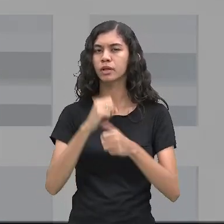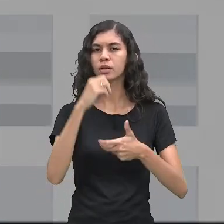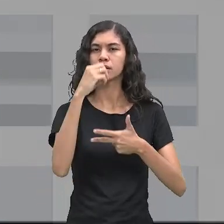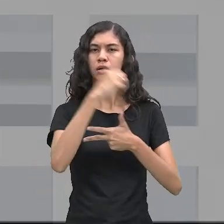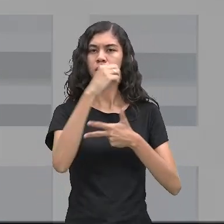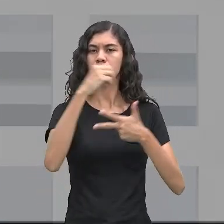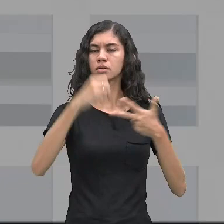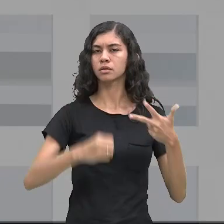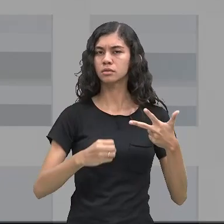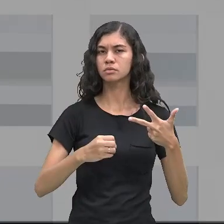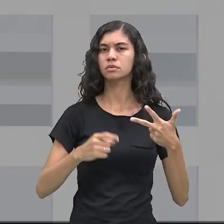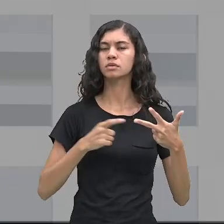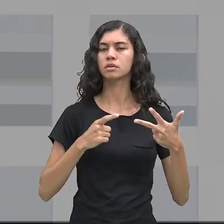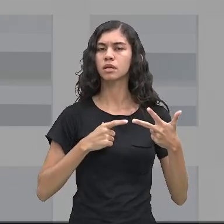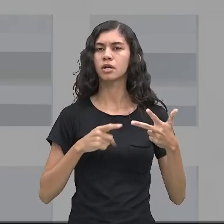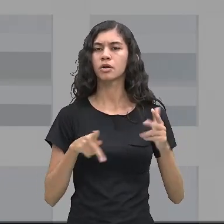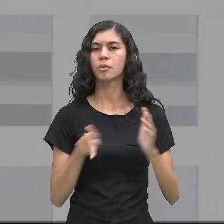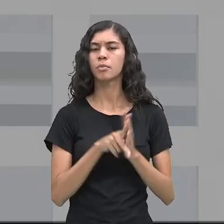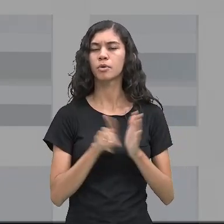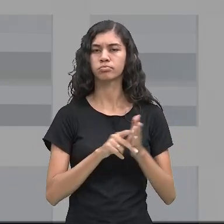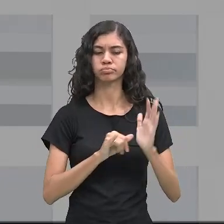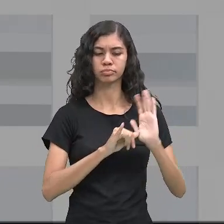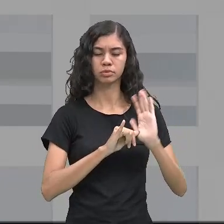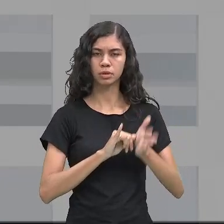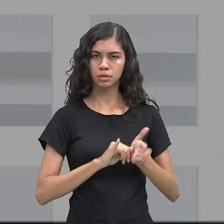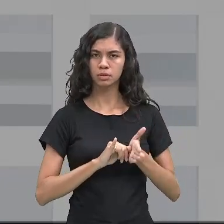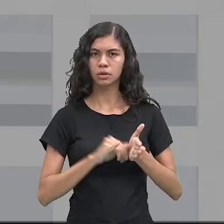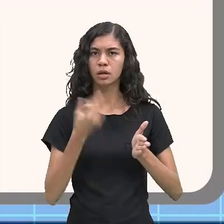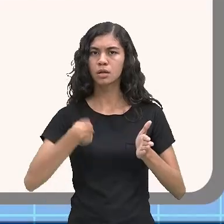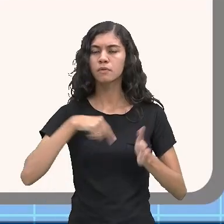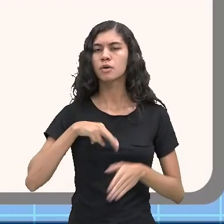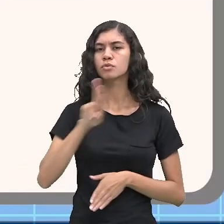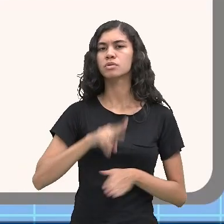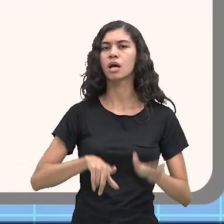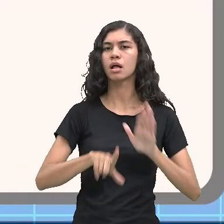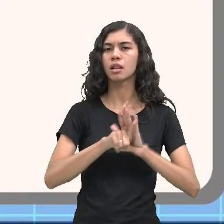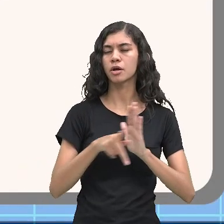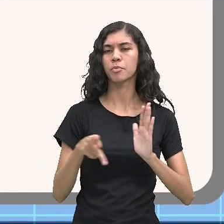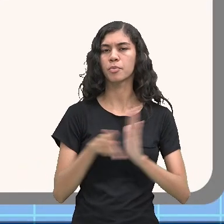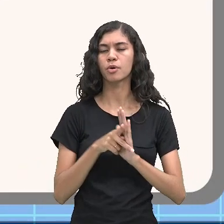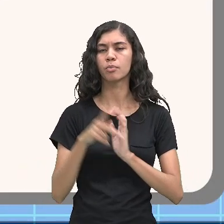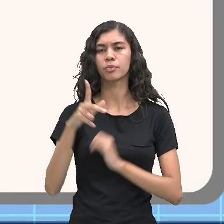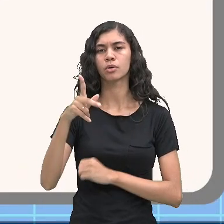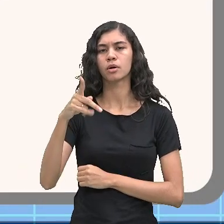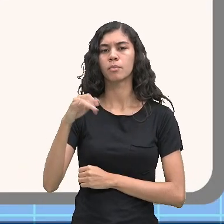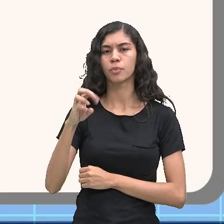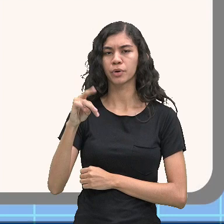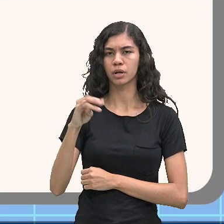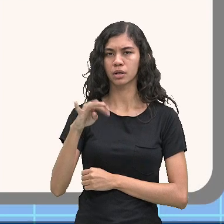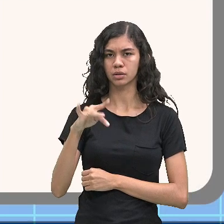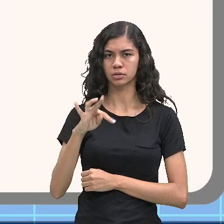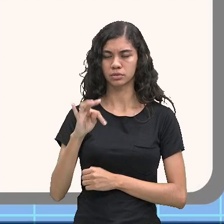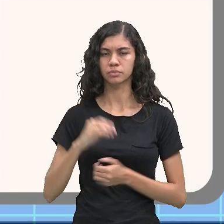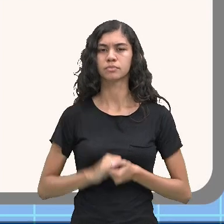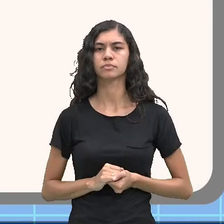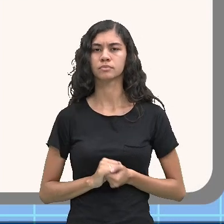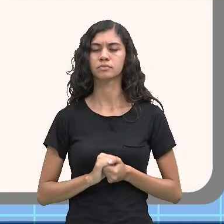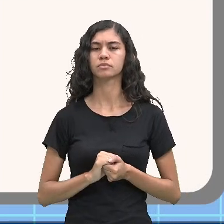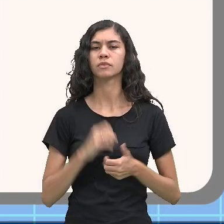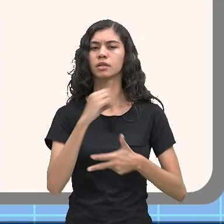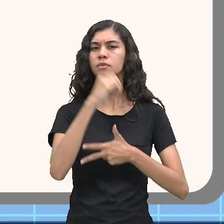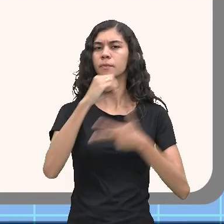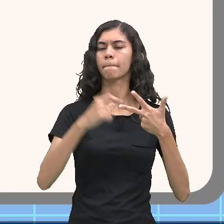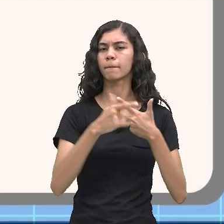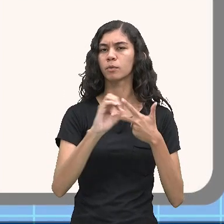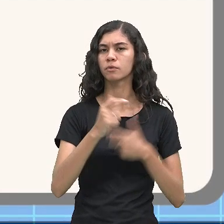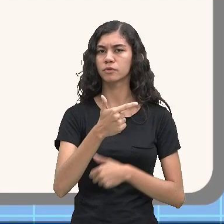tenho uma associação de geradores, nós vamos utilizar a lei de Pouillet. Olha só. Enem 2022, uma lanterna funciona